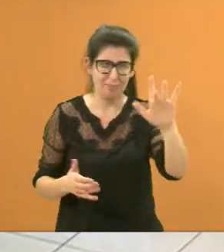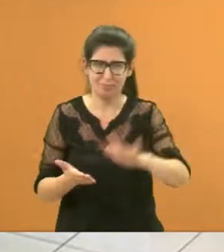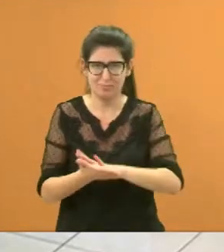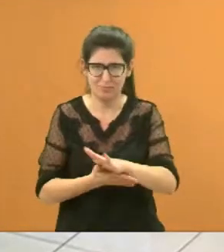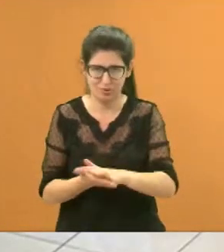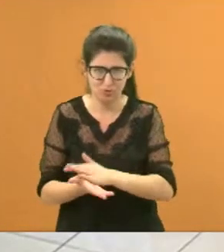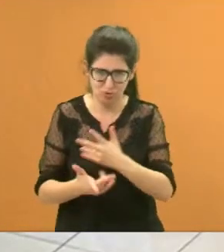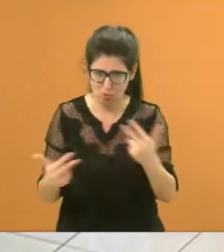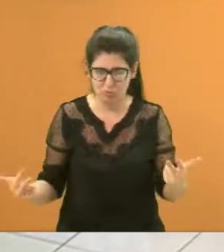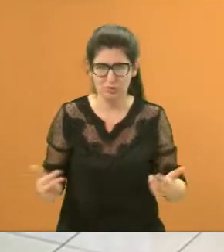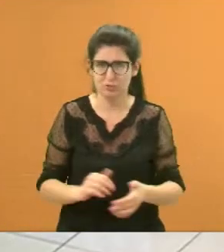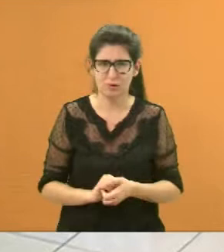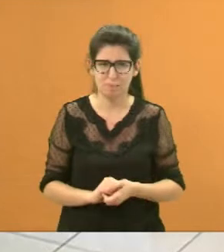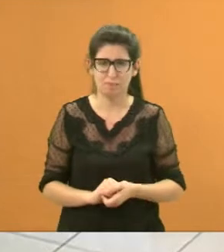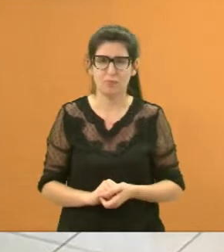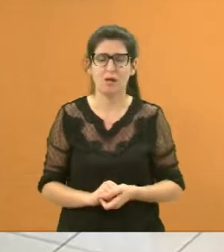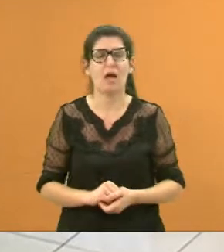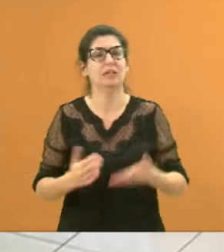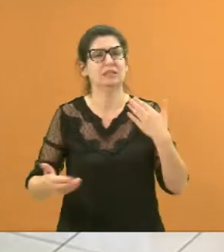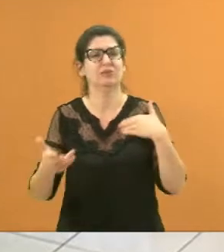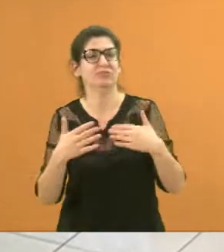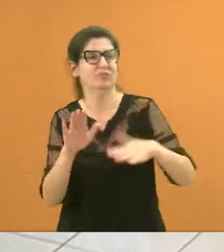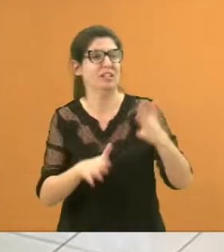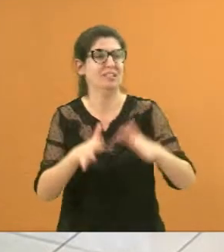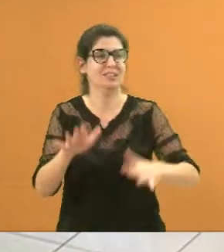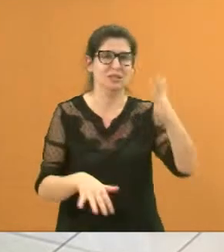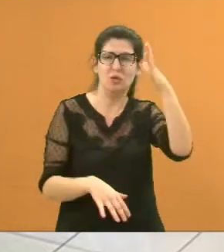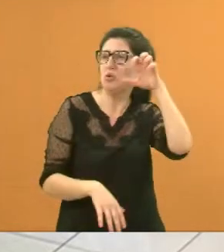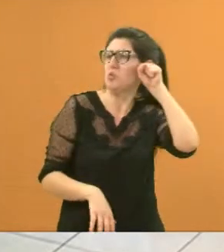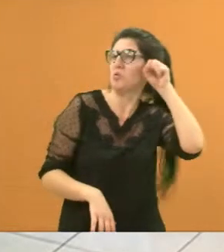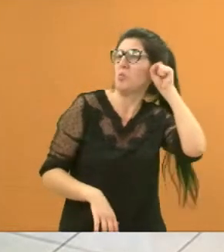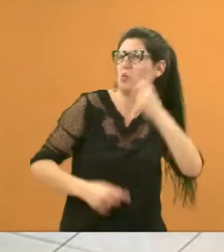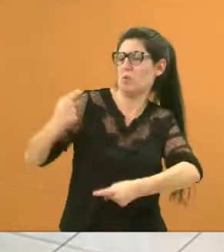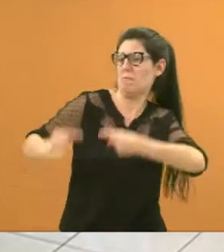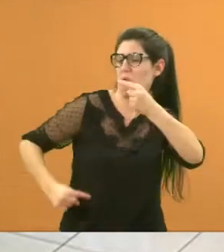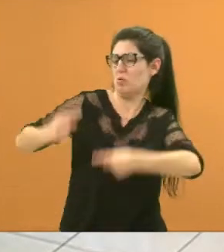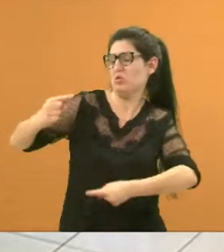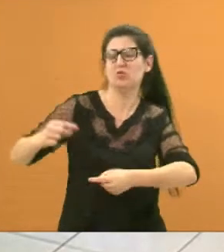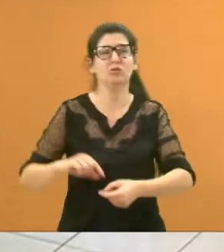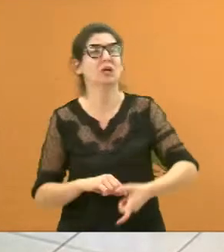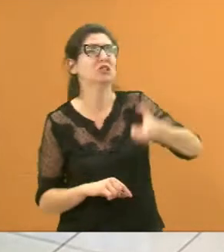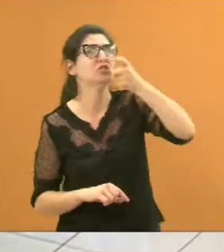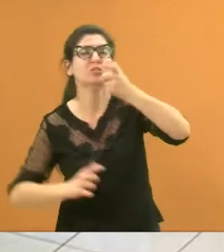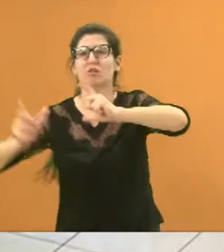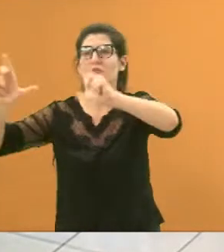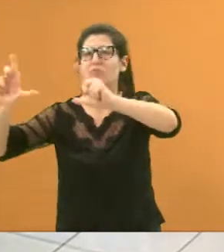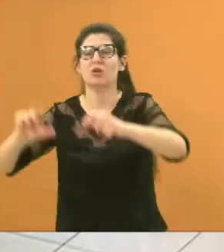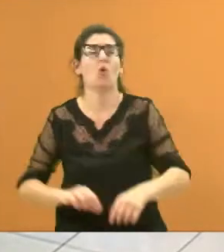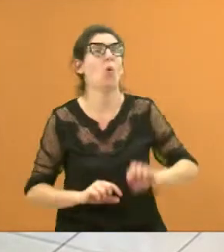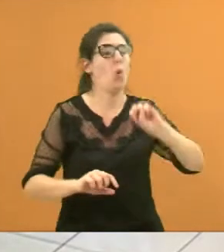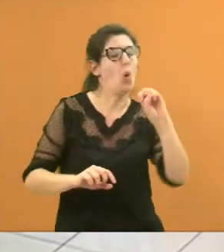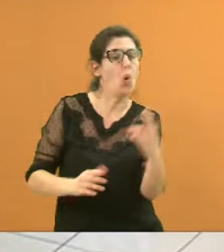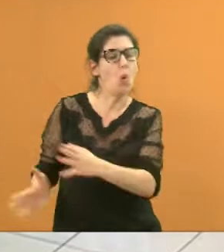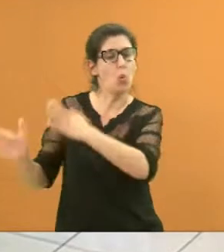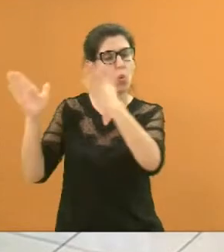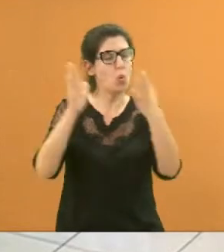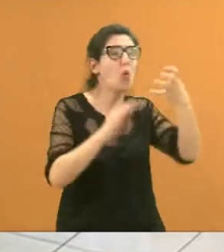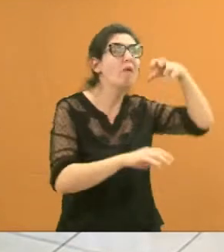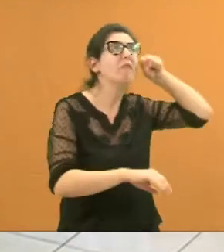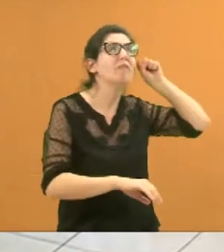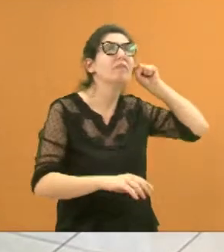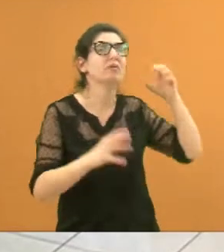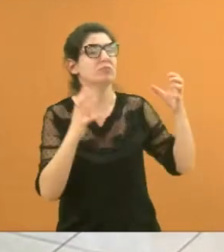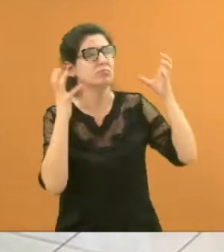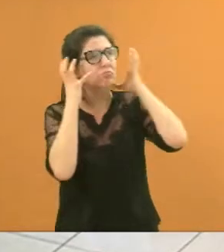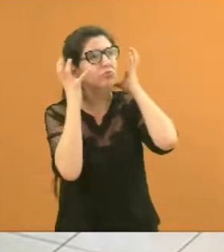com o discurso político também, que muita gente fala, eu tenho que assistir a televisão, tenho que ouvir o rádio, né? Isso. E muitos discursos a gente sabe que é furado. Então